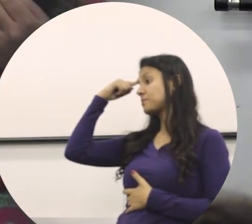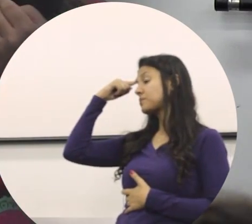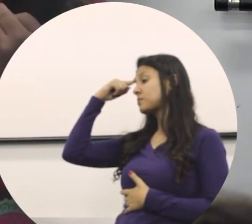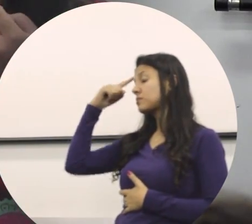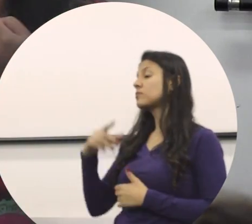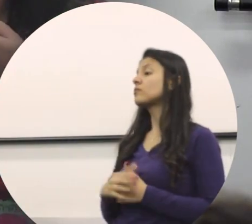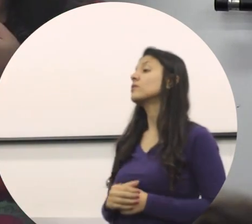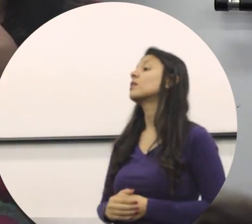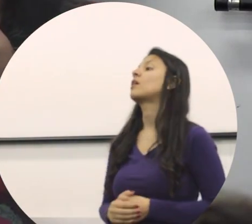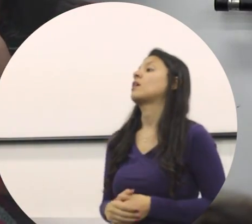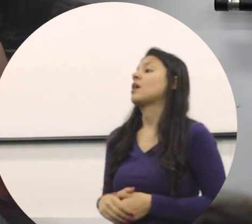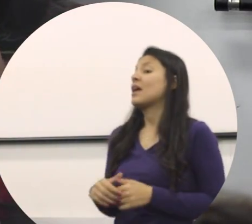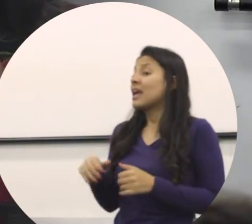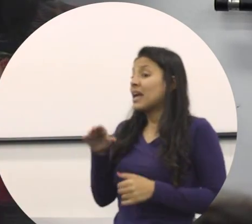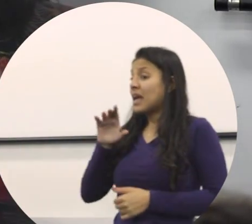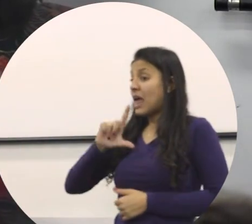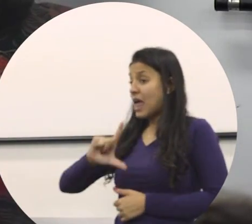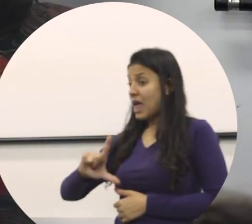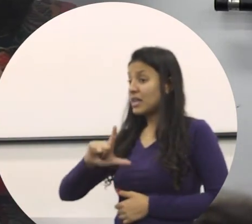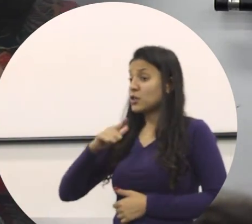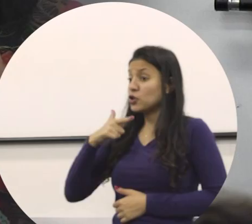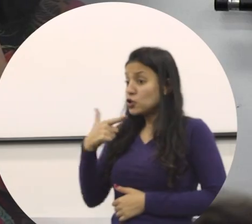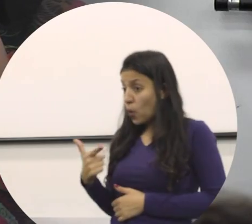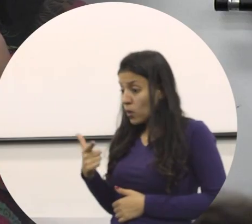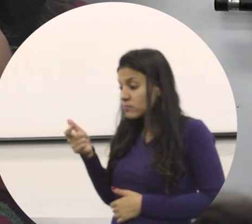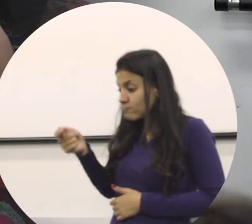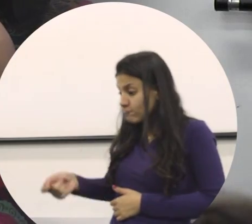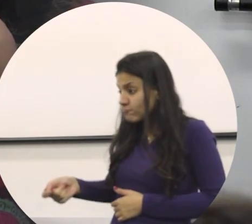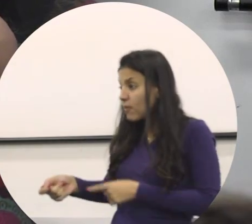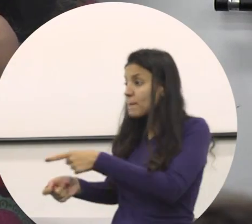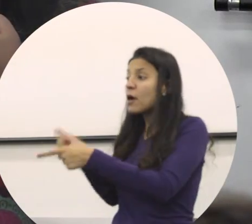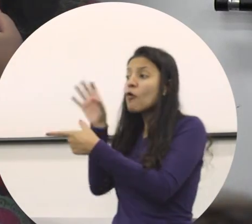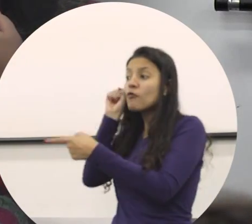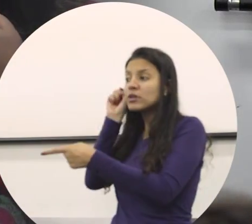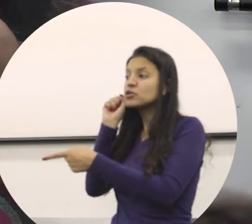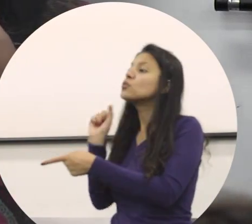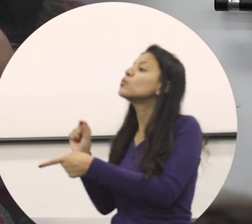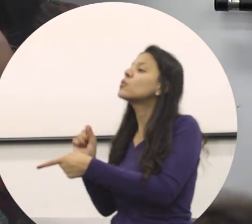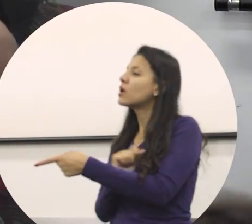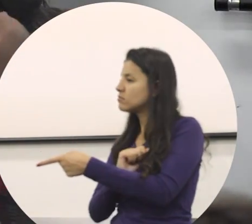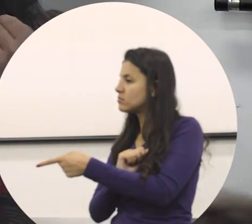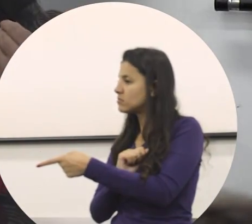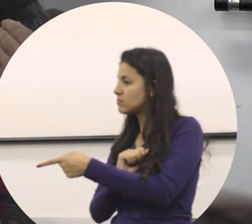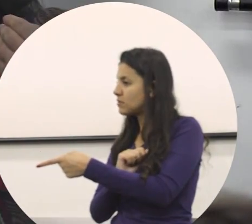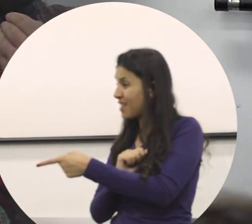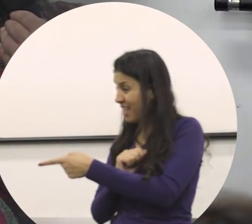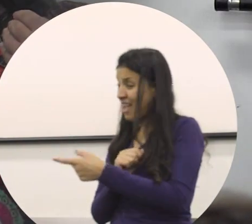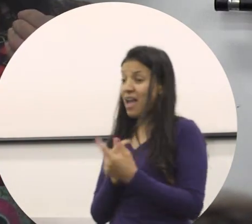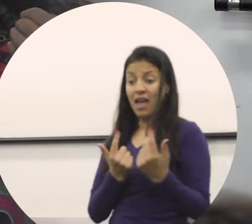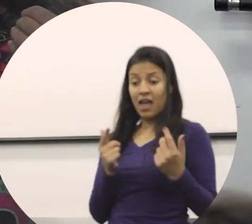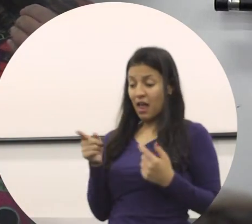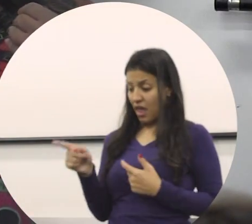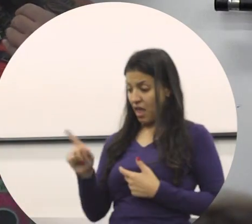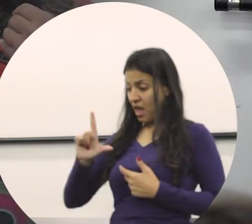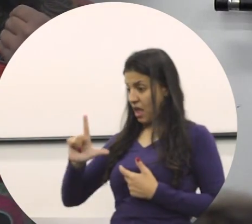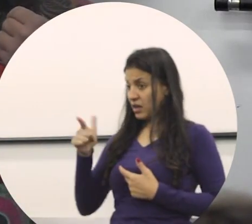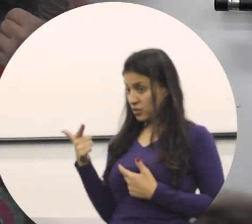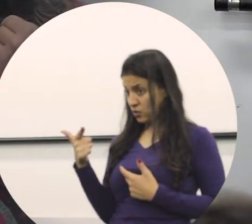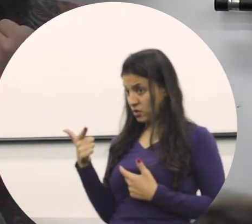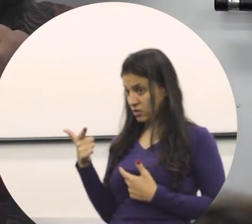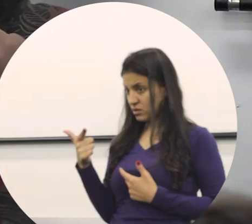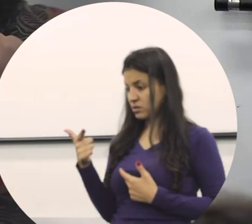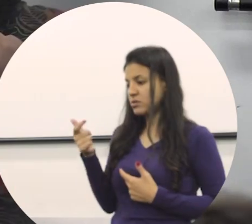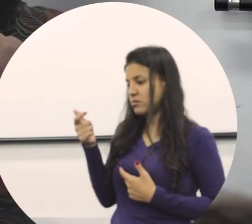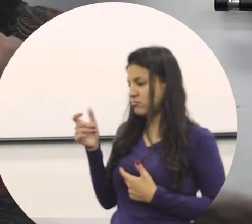o que é exigido como língua 2 para ouvinte. E será que é justo a gente exigir o que a gente exige